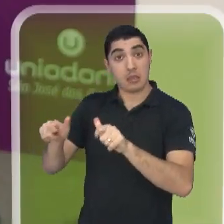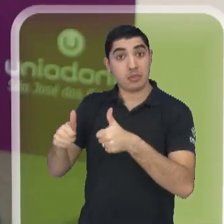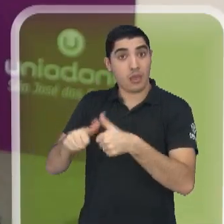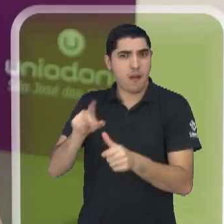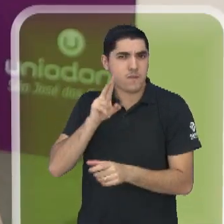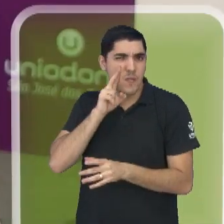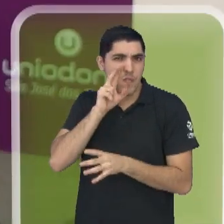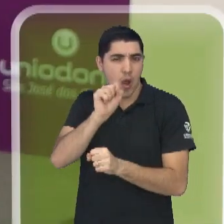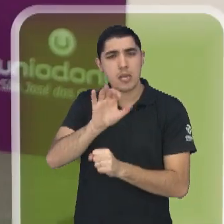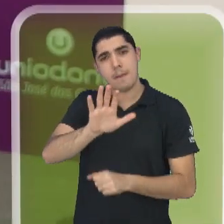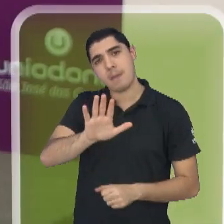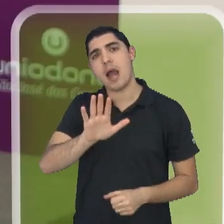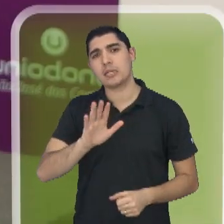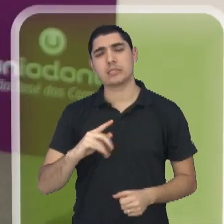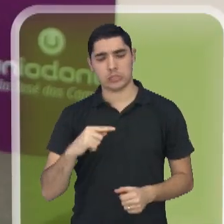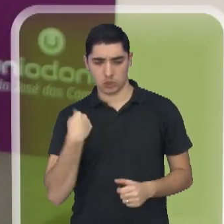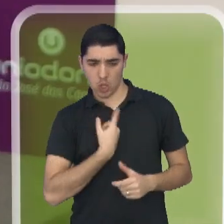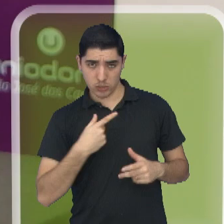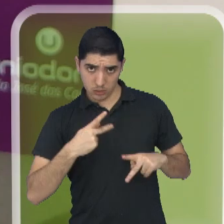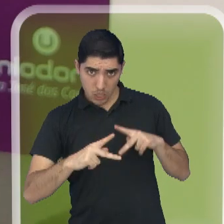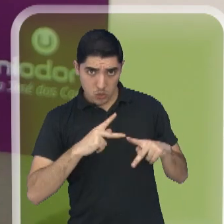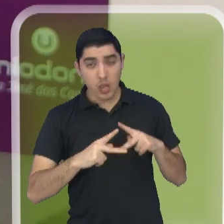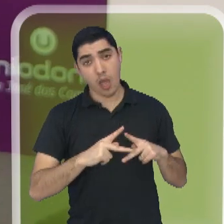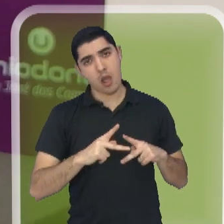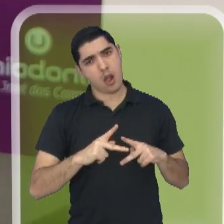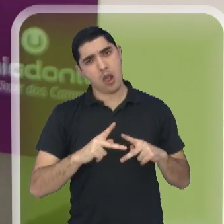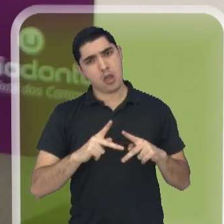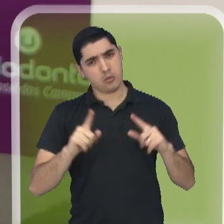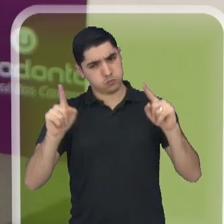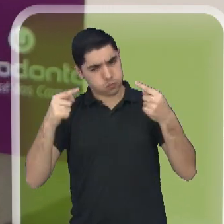mas no nosso caso também é uma equipe mais competitiva. Então